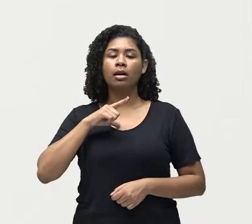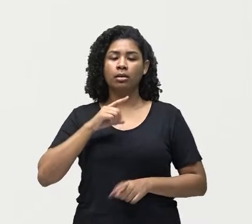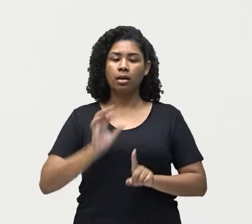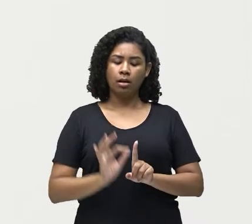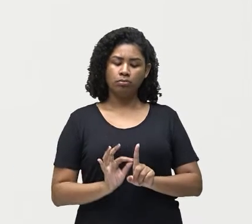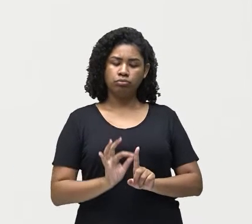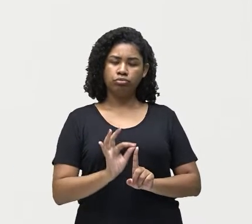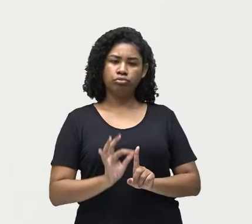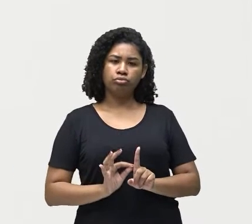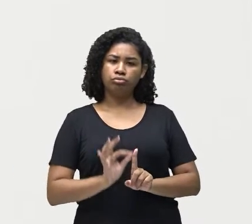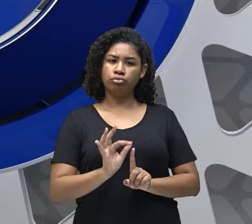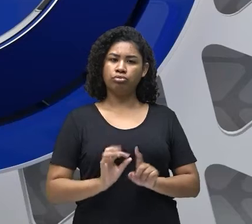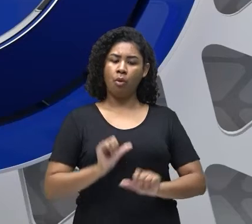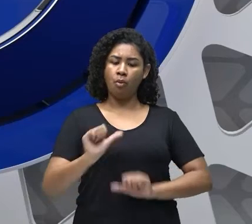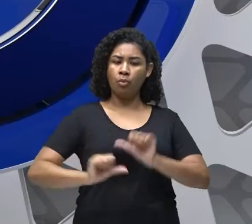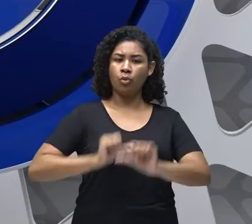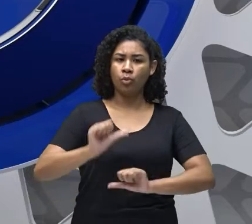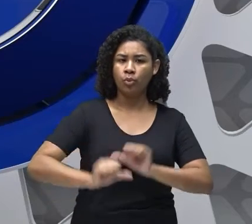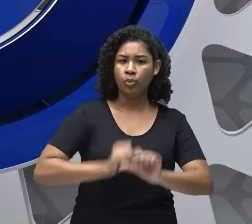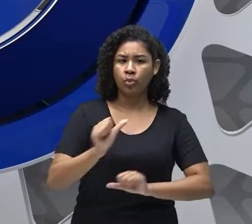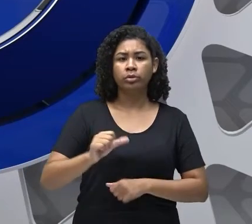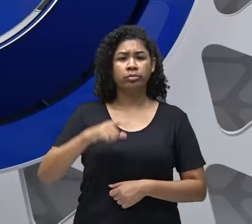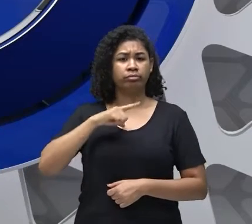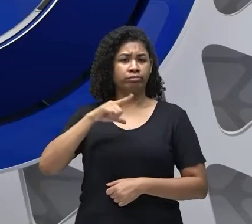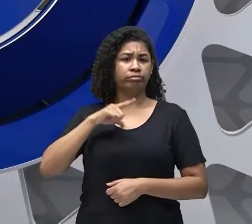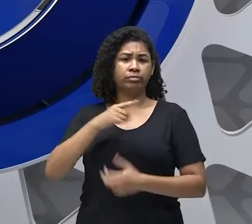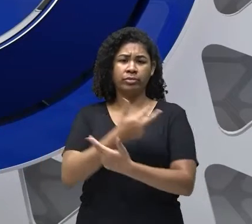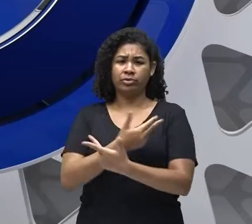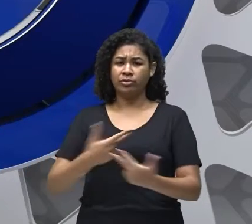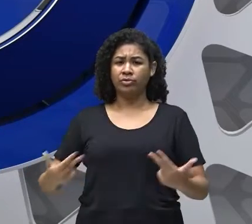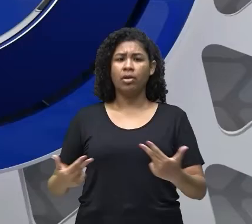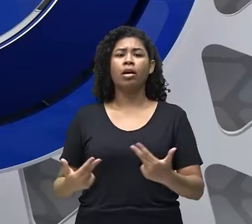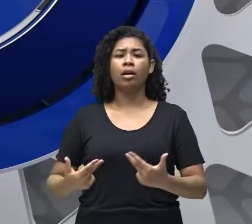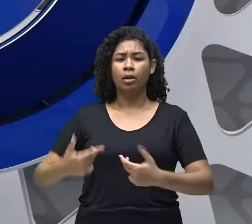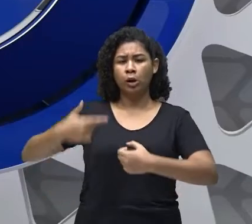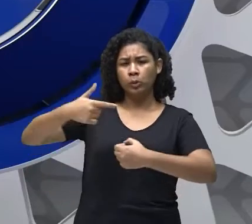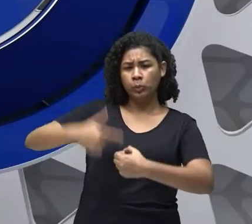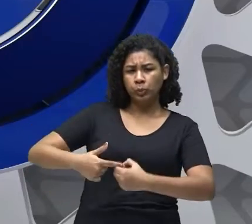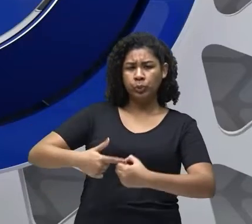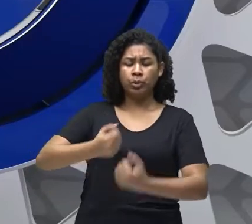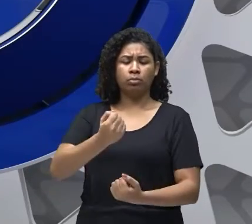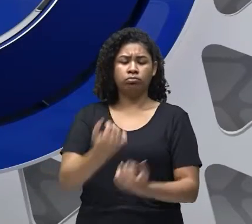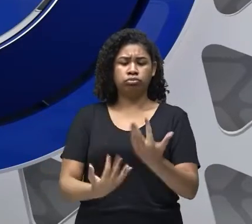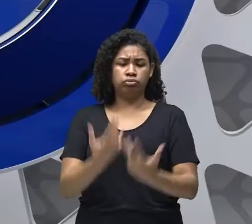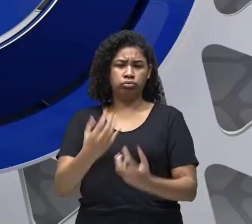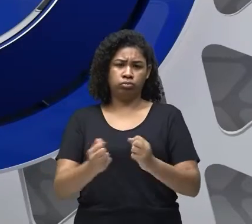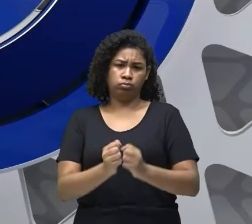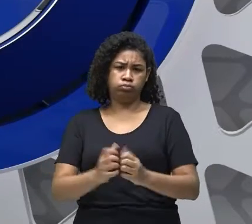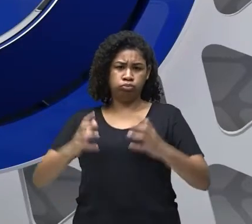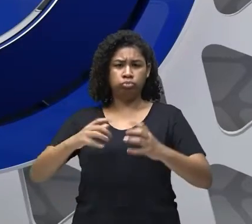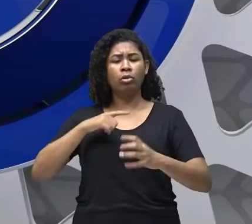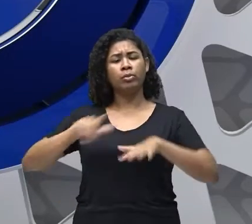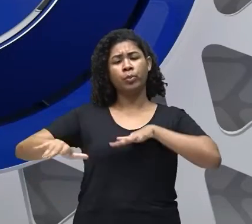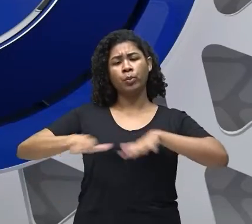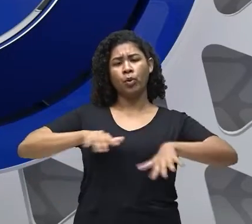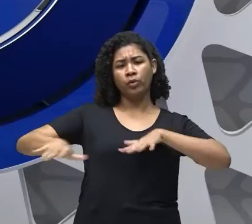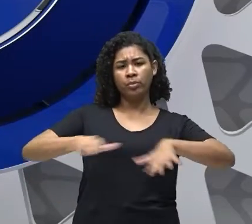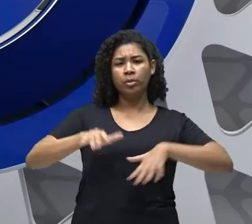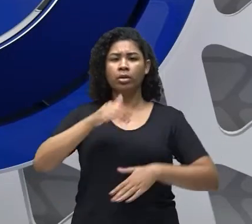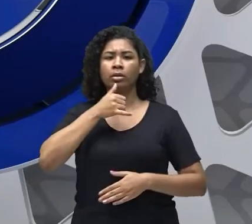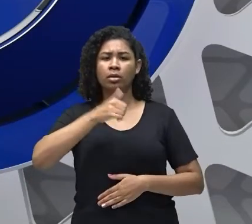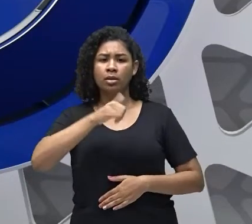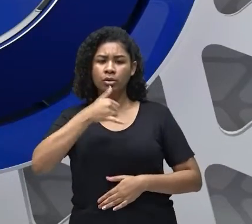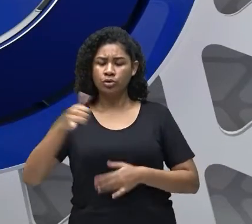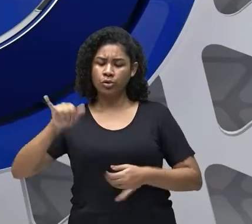de queimas de combustíveis e aí através dessas reações ocorre o processo de movimento, né? Energia química